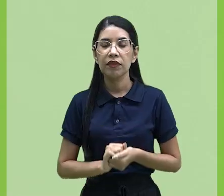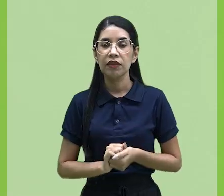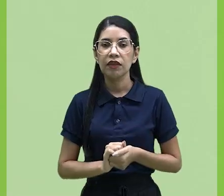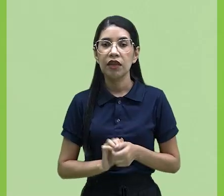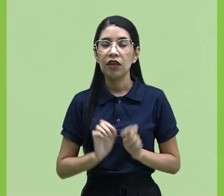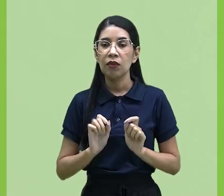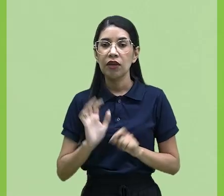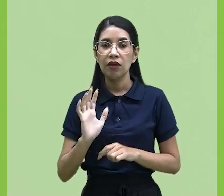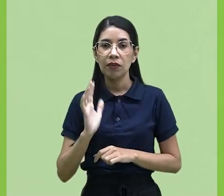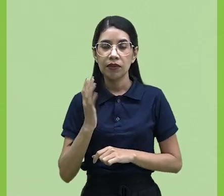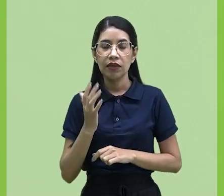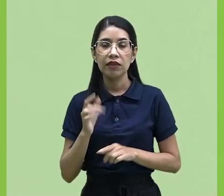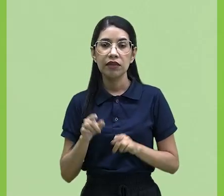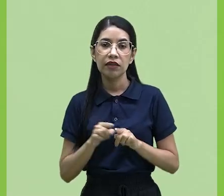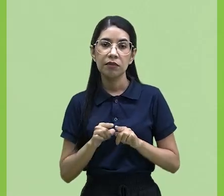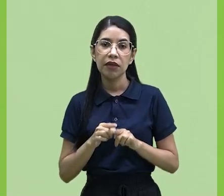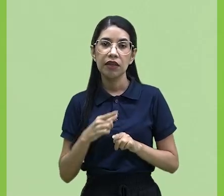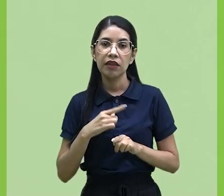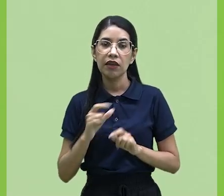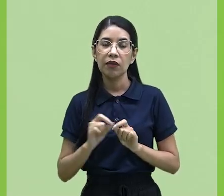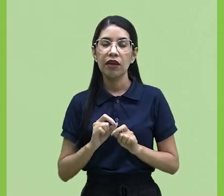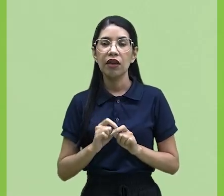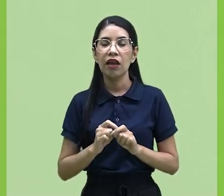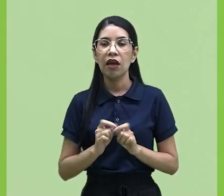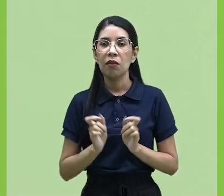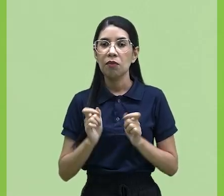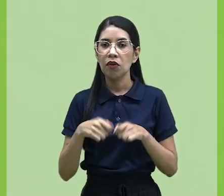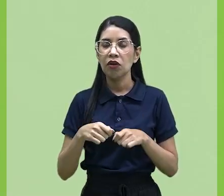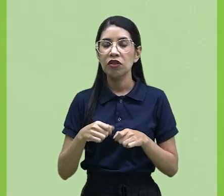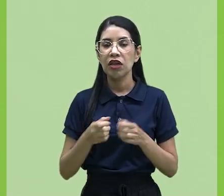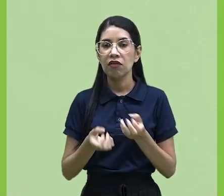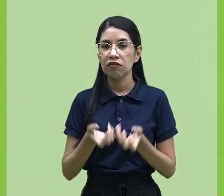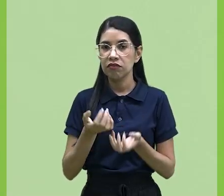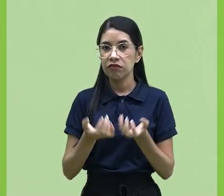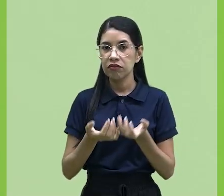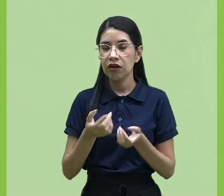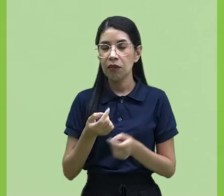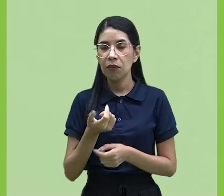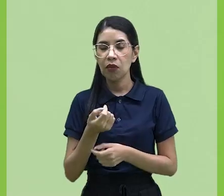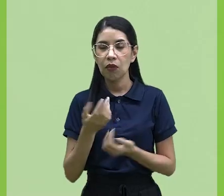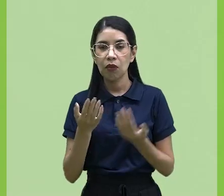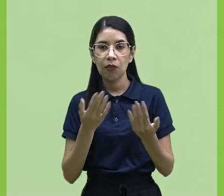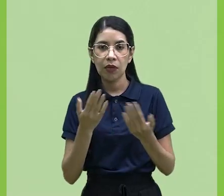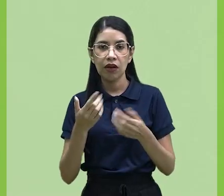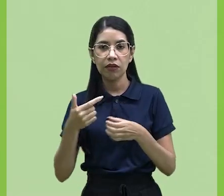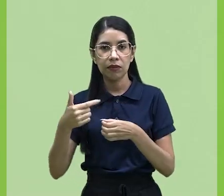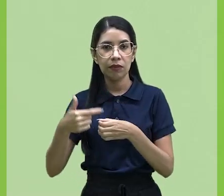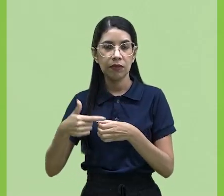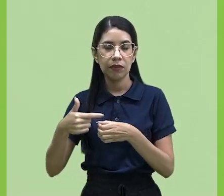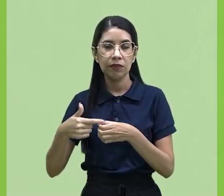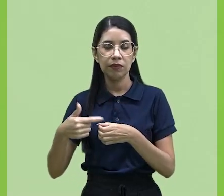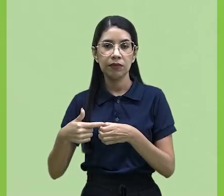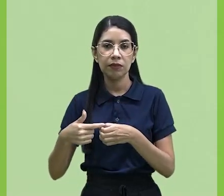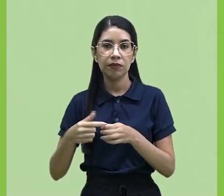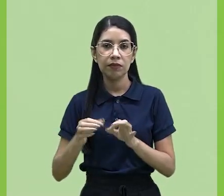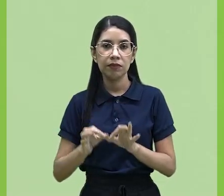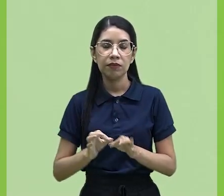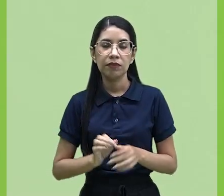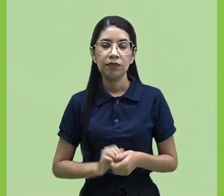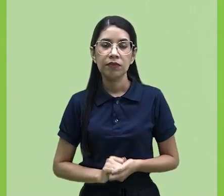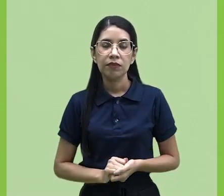isso acaba conferindo a ele uma volatilidade um pouco menor, por exemplo, se comparada com a